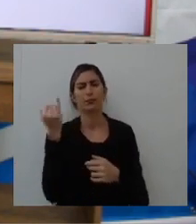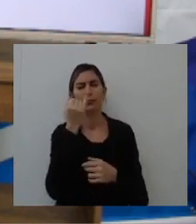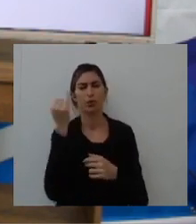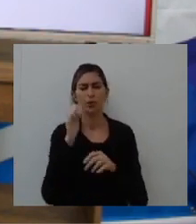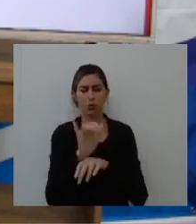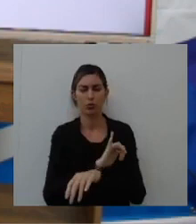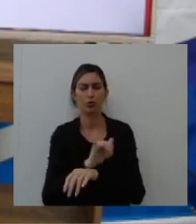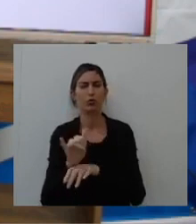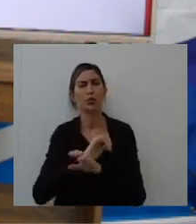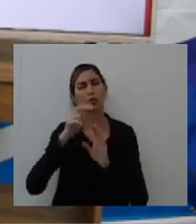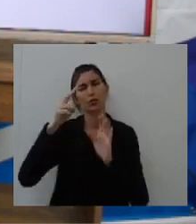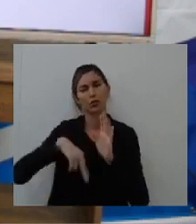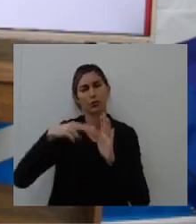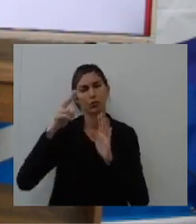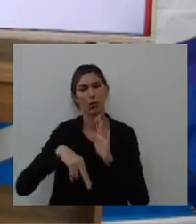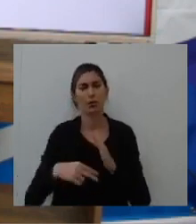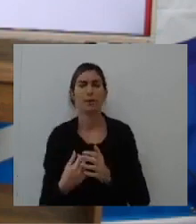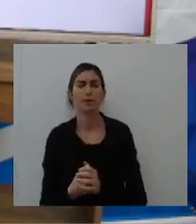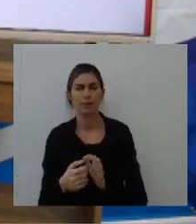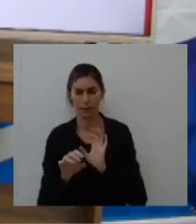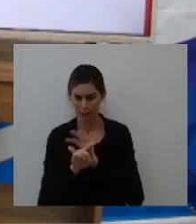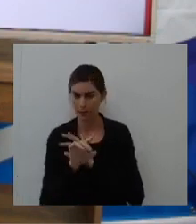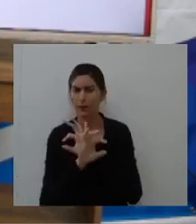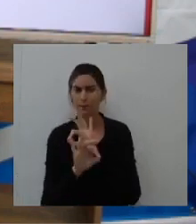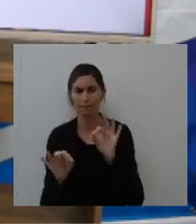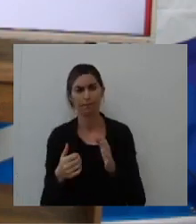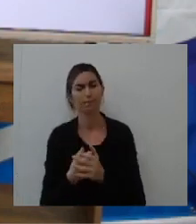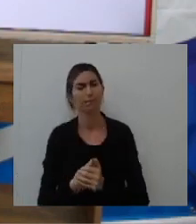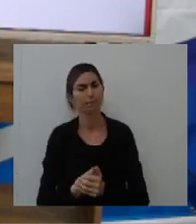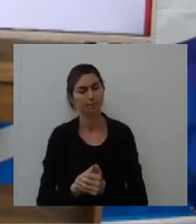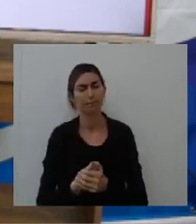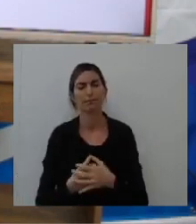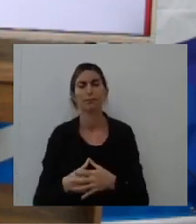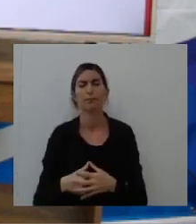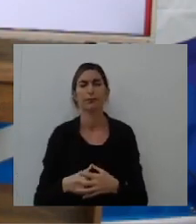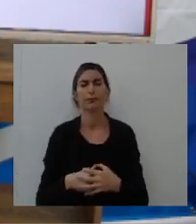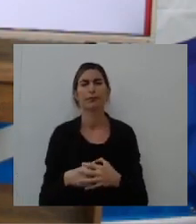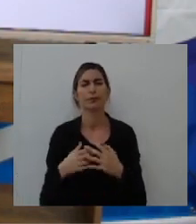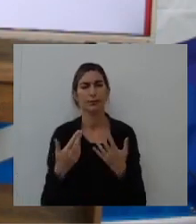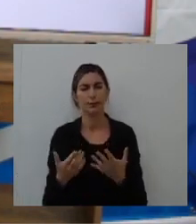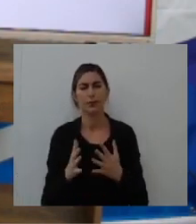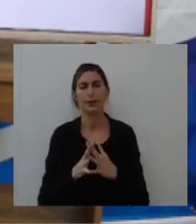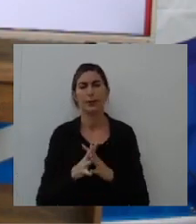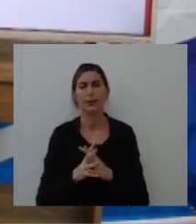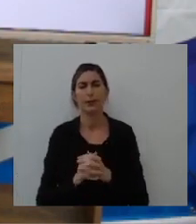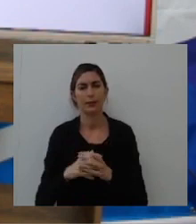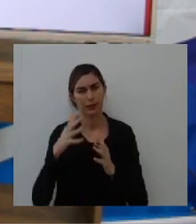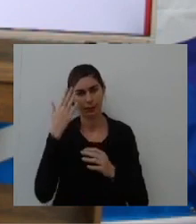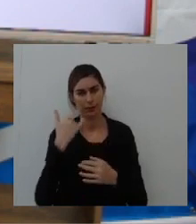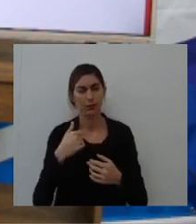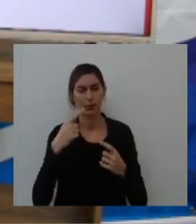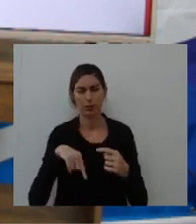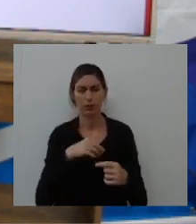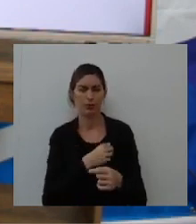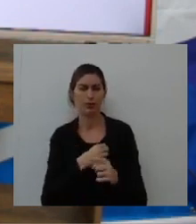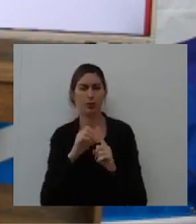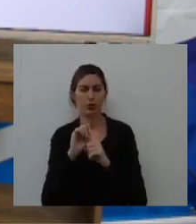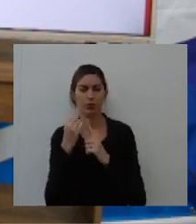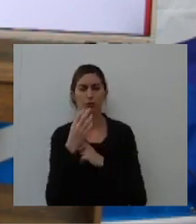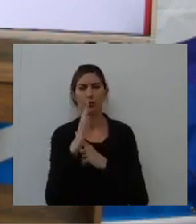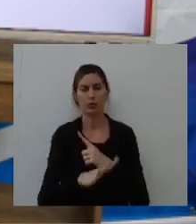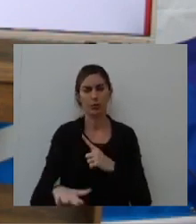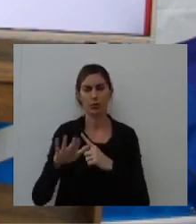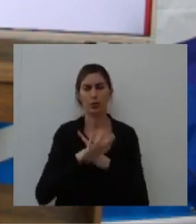das estratégias de leitura? Excelente pergunta, Antônio. Sabe, a gente vive numa